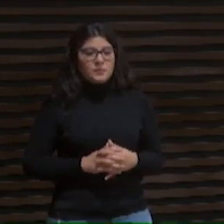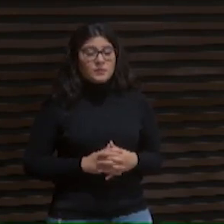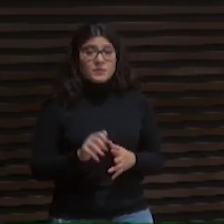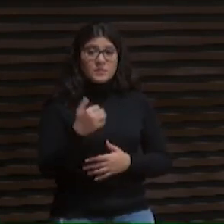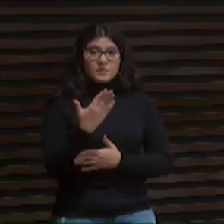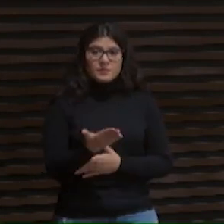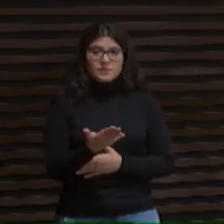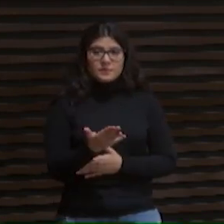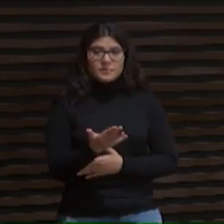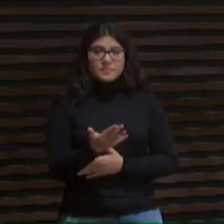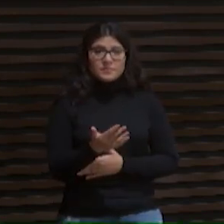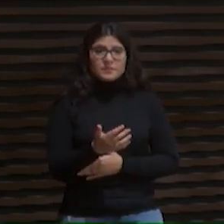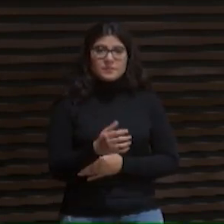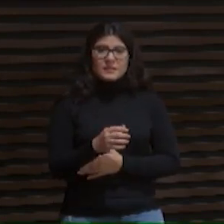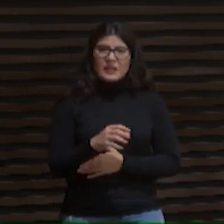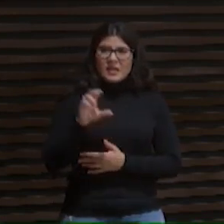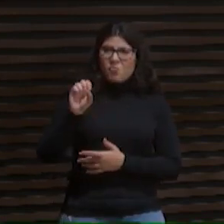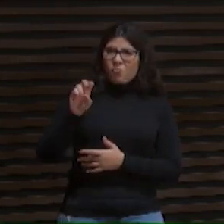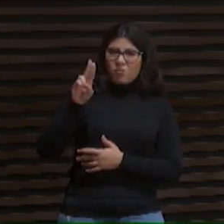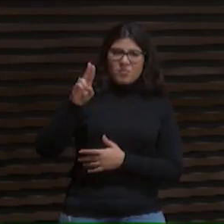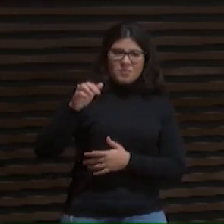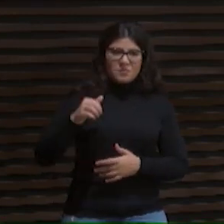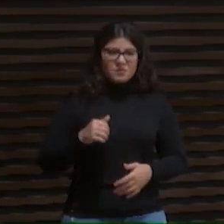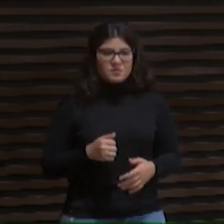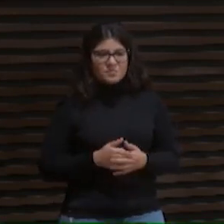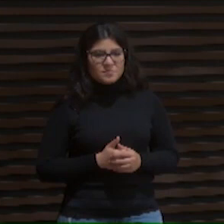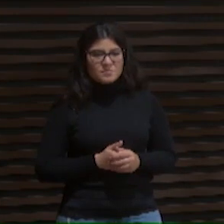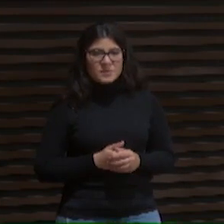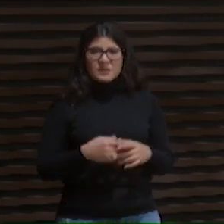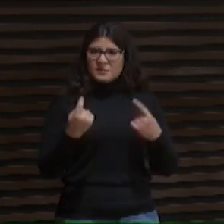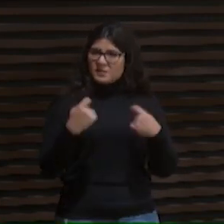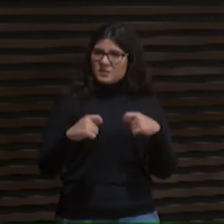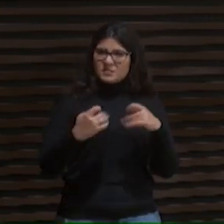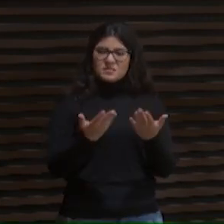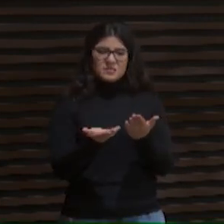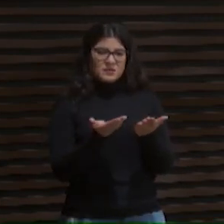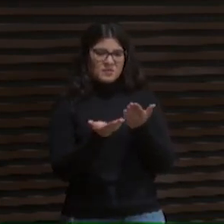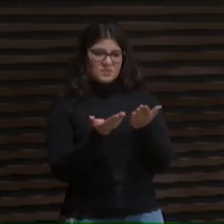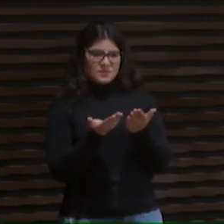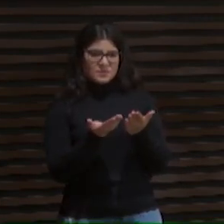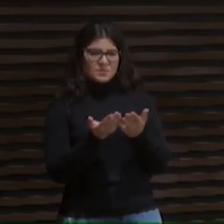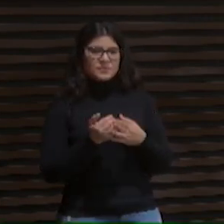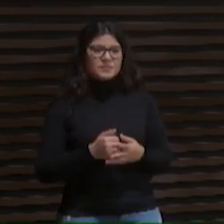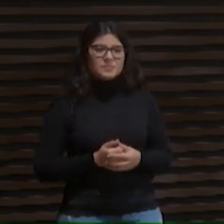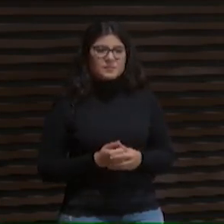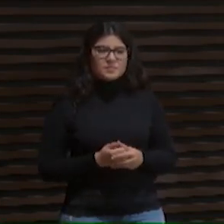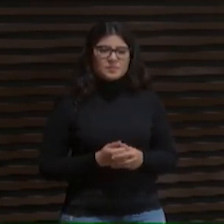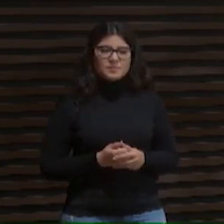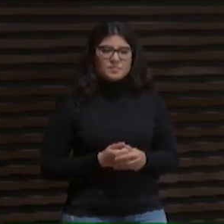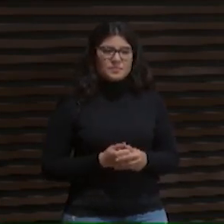Então, aquele ego inflado, que quer ser servido, não é? Coisa mais gostosa, cruzar o pé no sofá